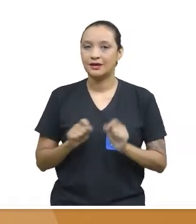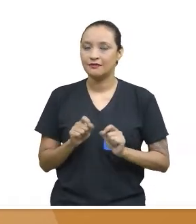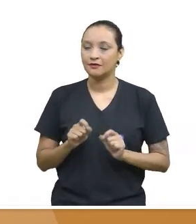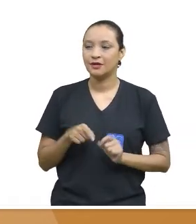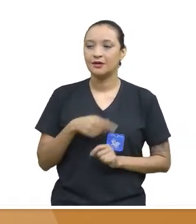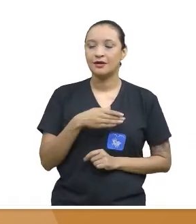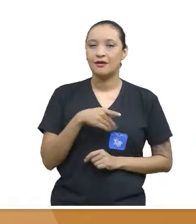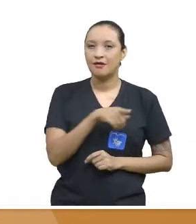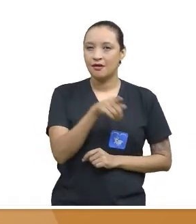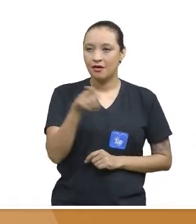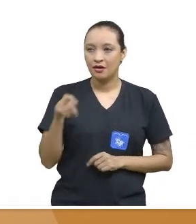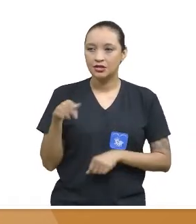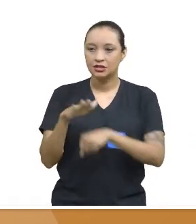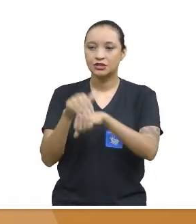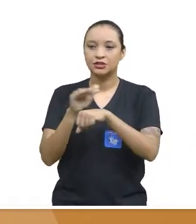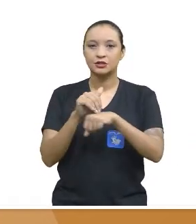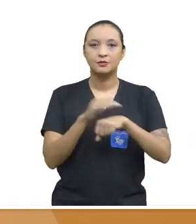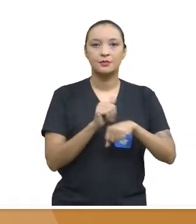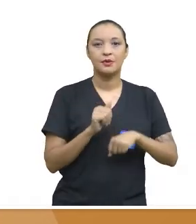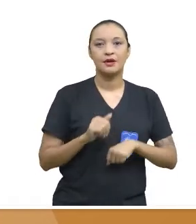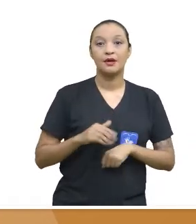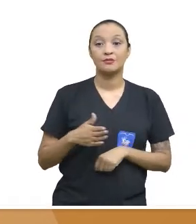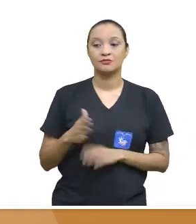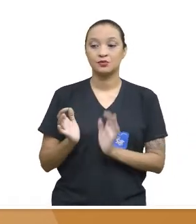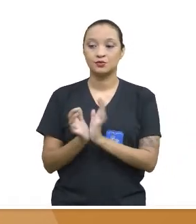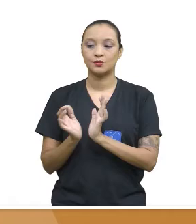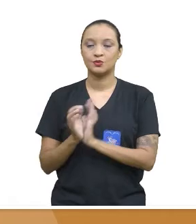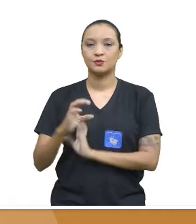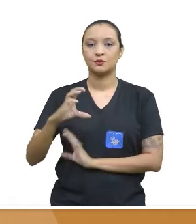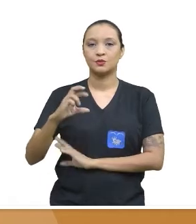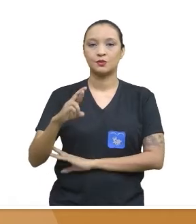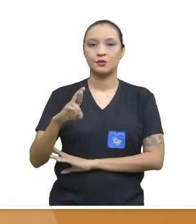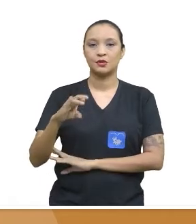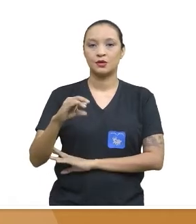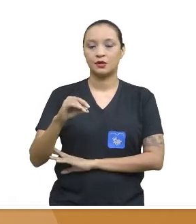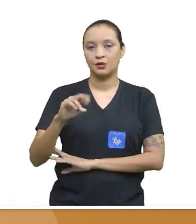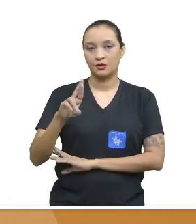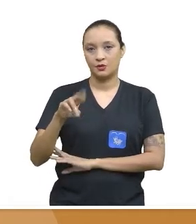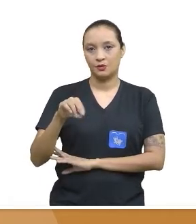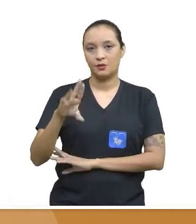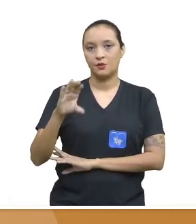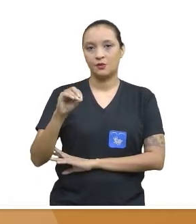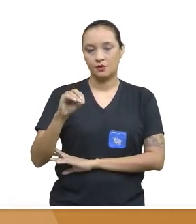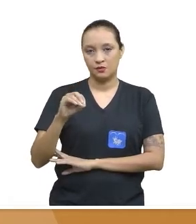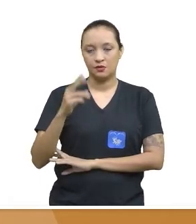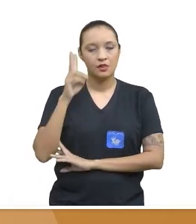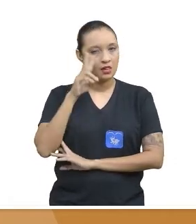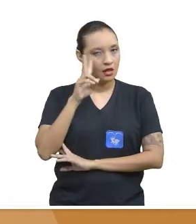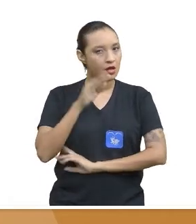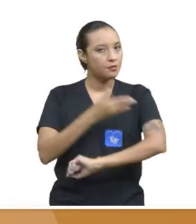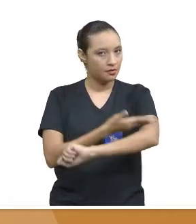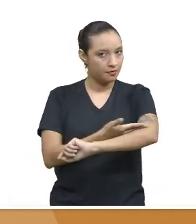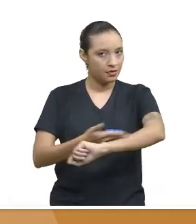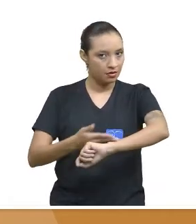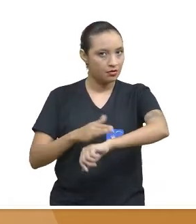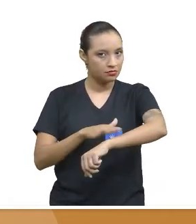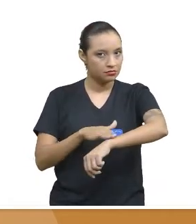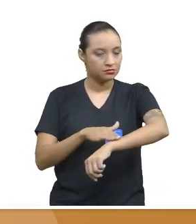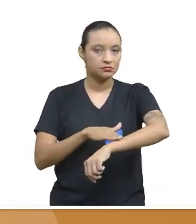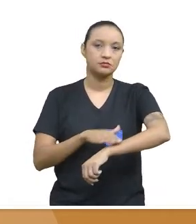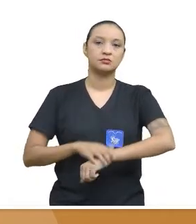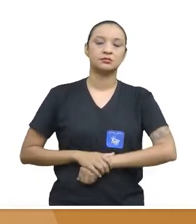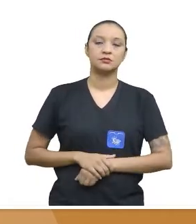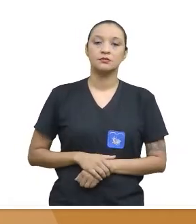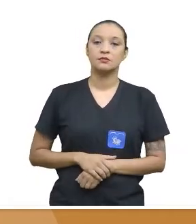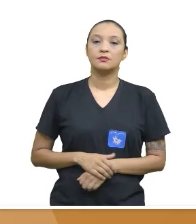que são essas elites? Os crioulos. Lembrando que chapetones e crioulos são brancos. E os chapetones e crioulos